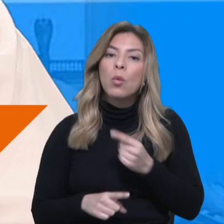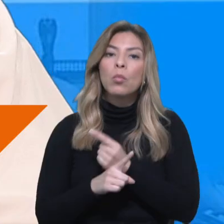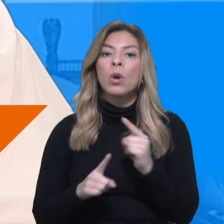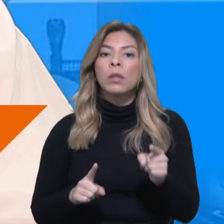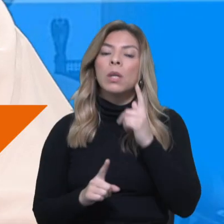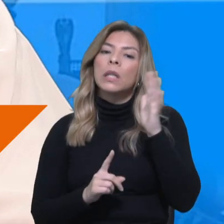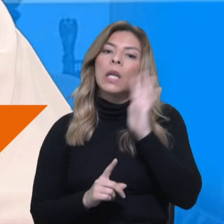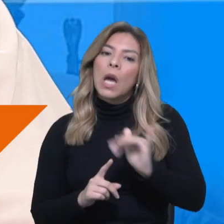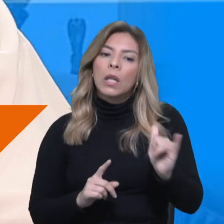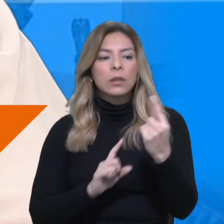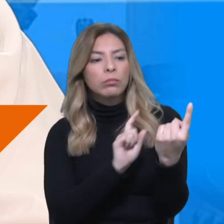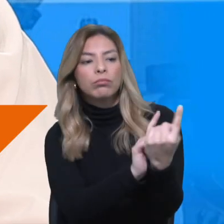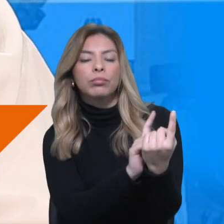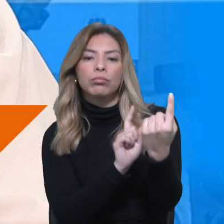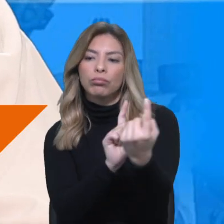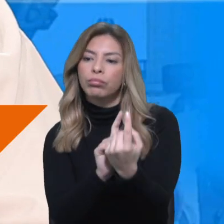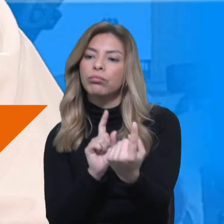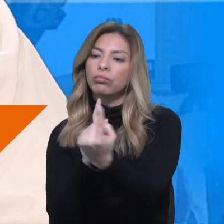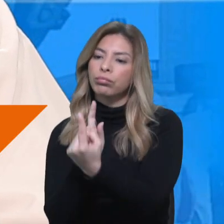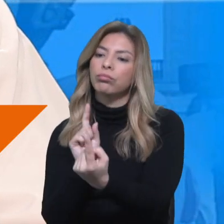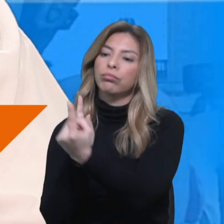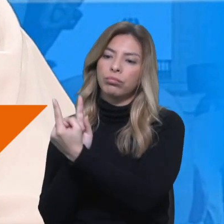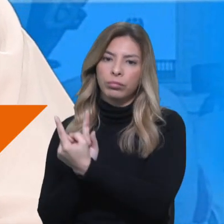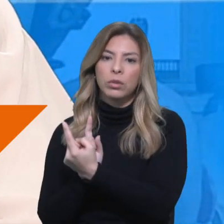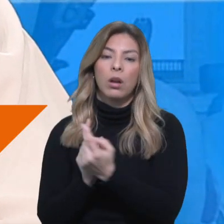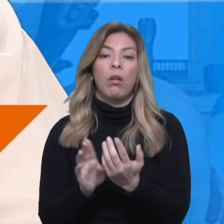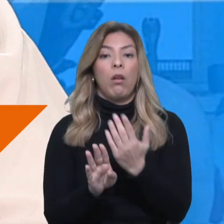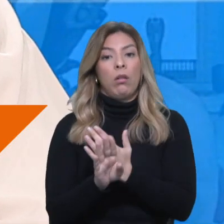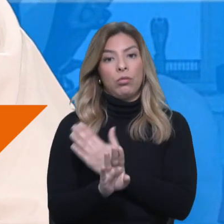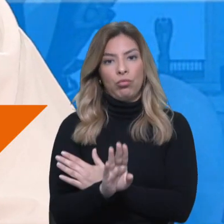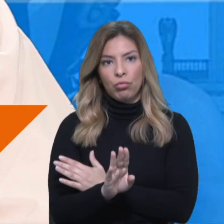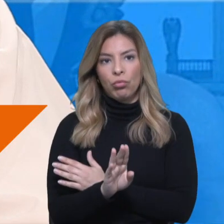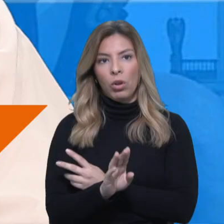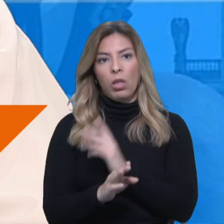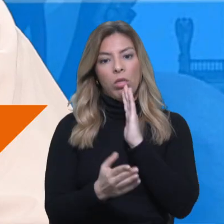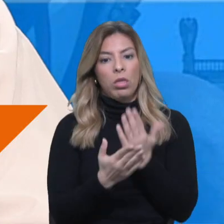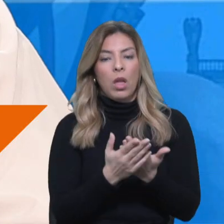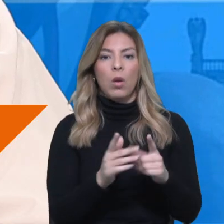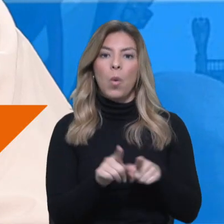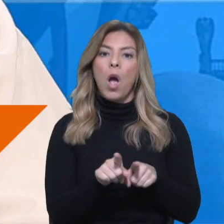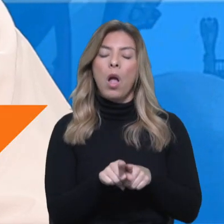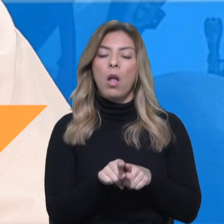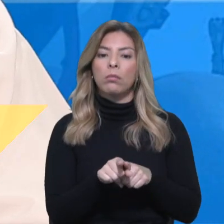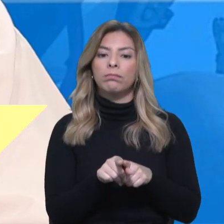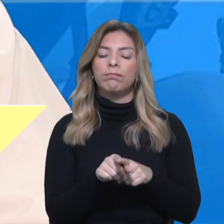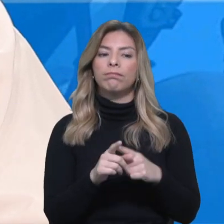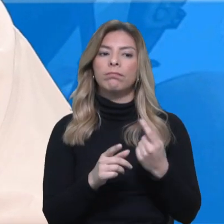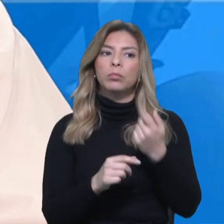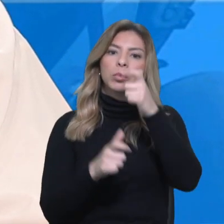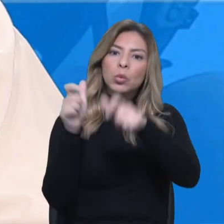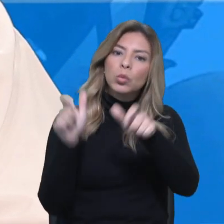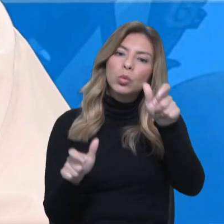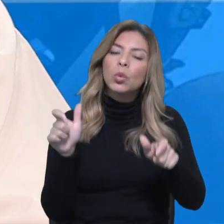do outro. Sairmos um bocadinho da nossa comodidade para irmos e estarmos junto daqueles mais vulneráveis